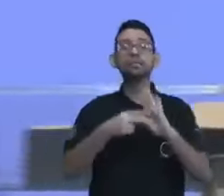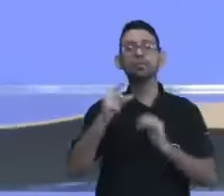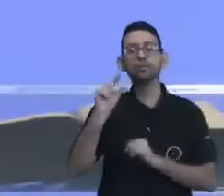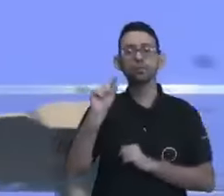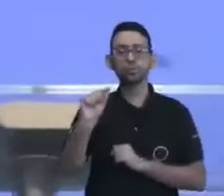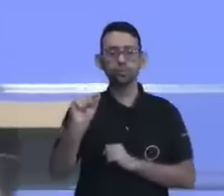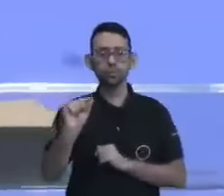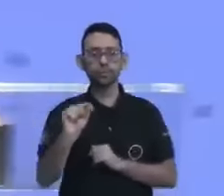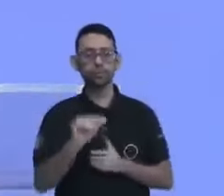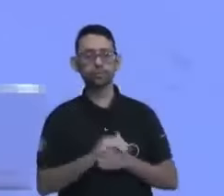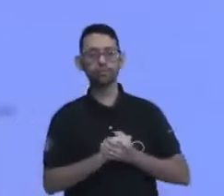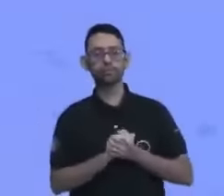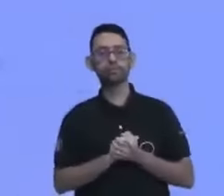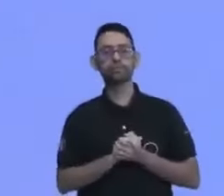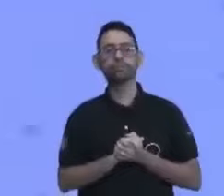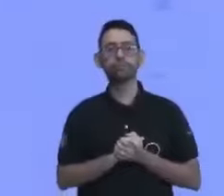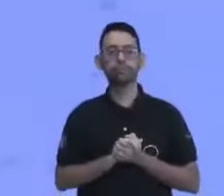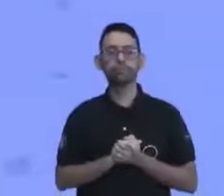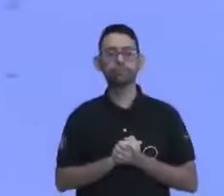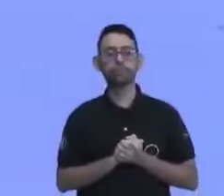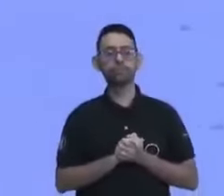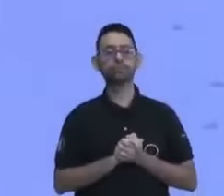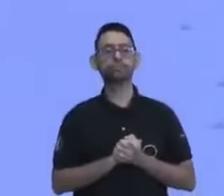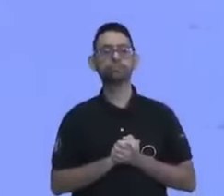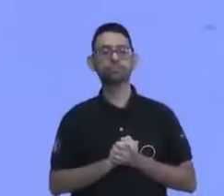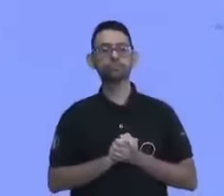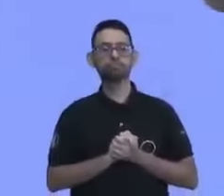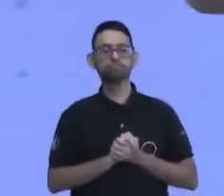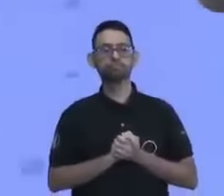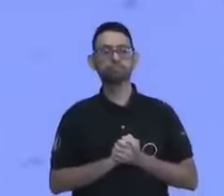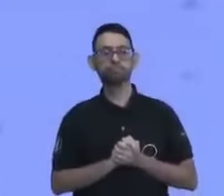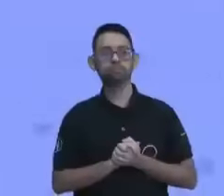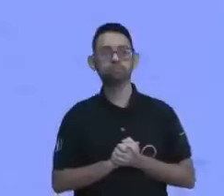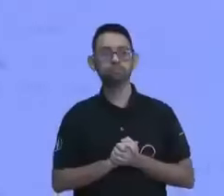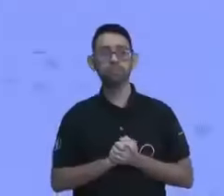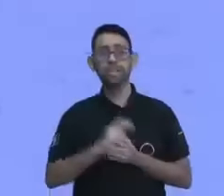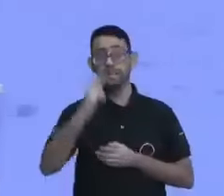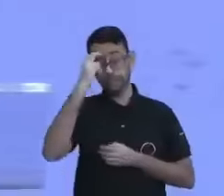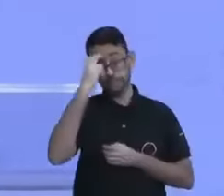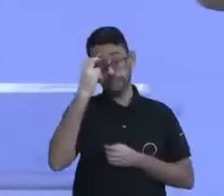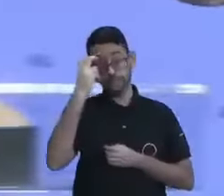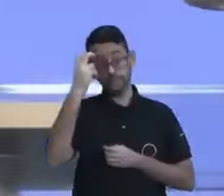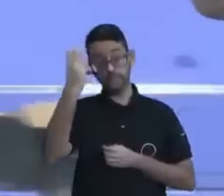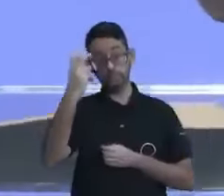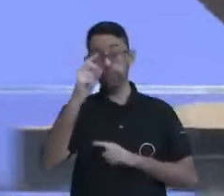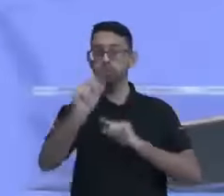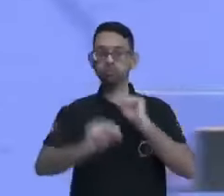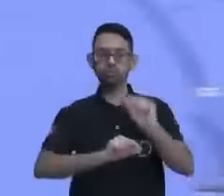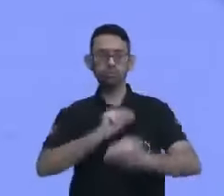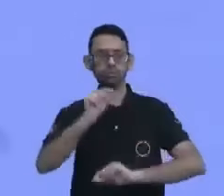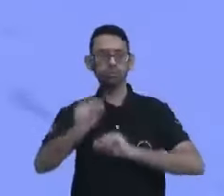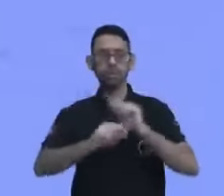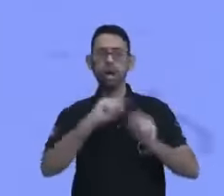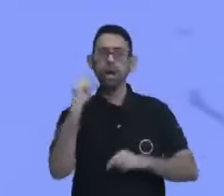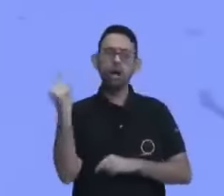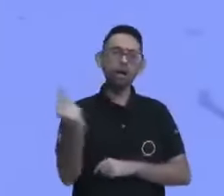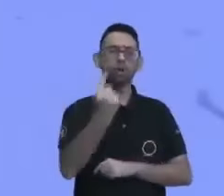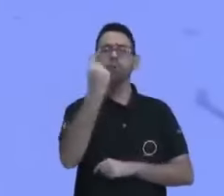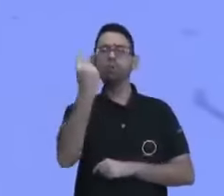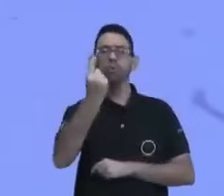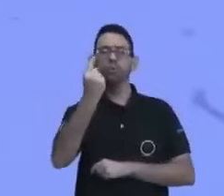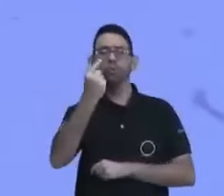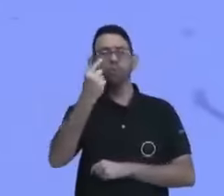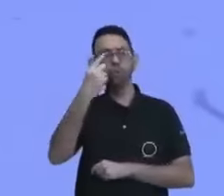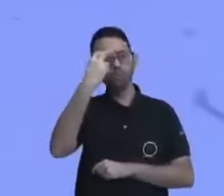alguma sorte sejam corrompida a sua mente a mente é o único meio eficaz de